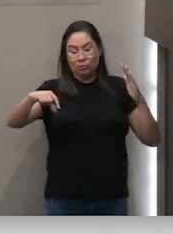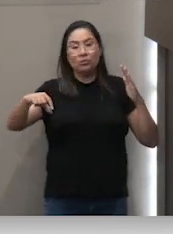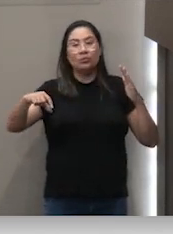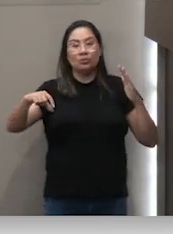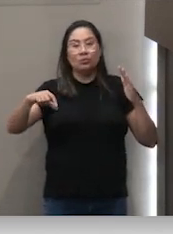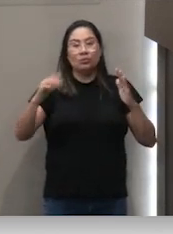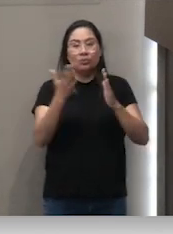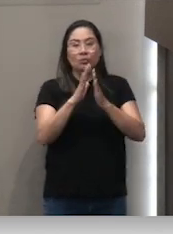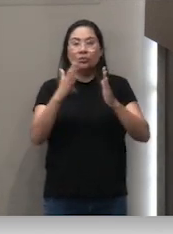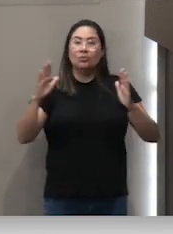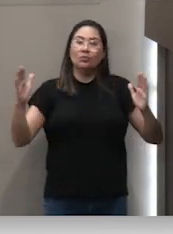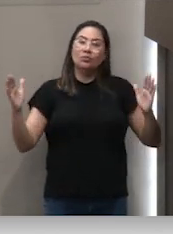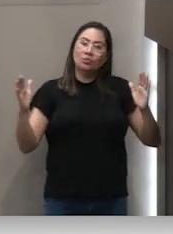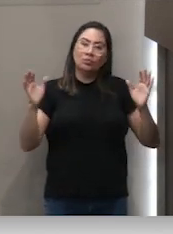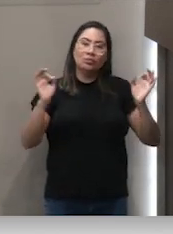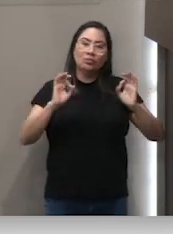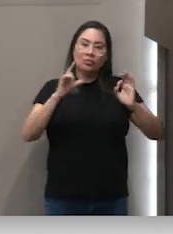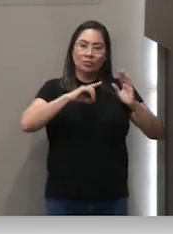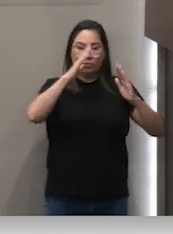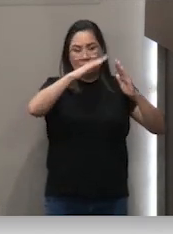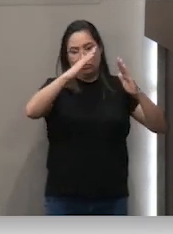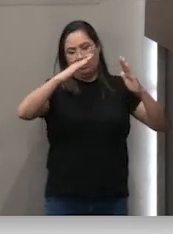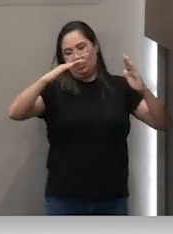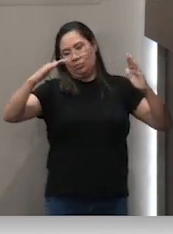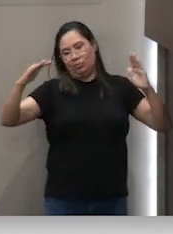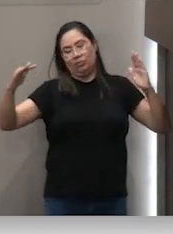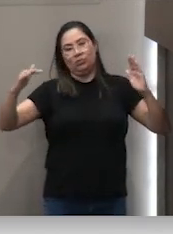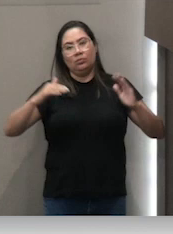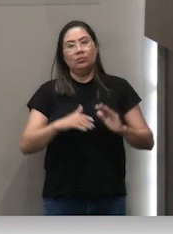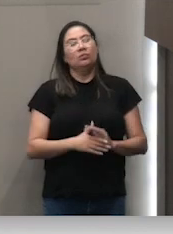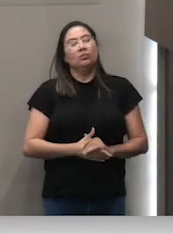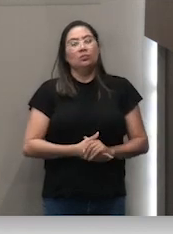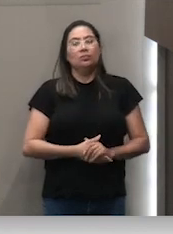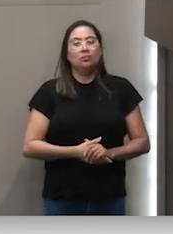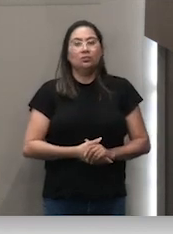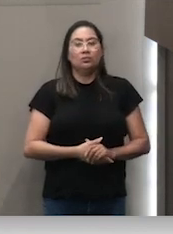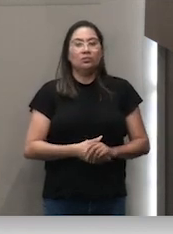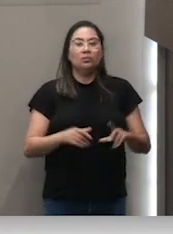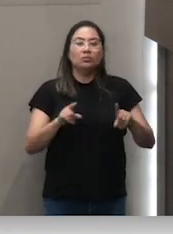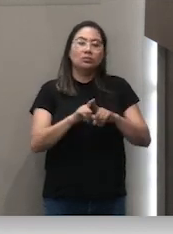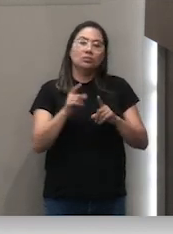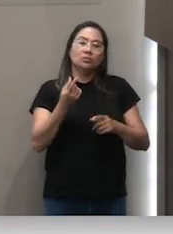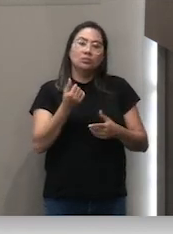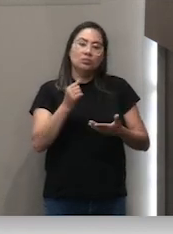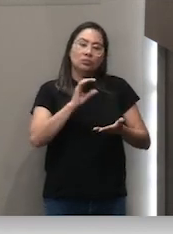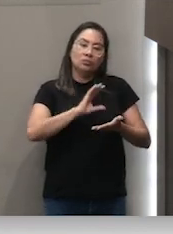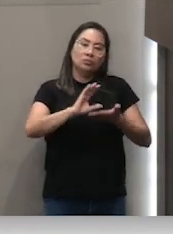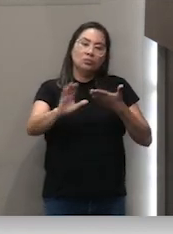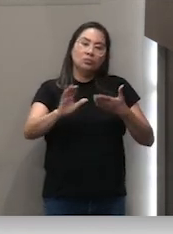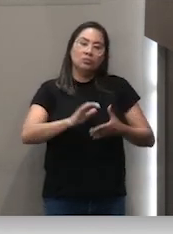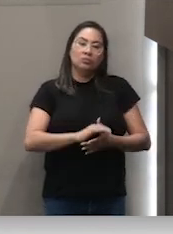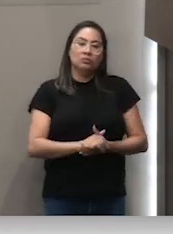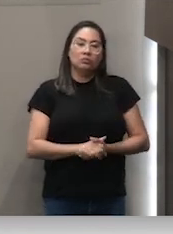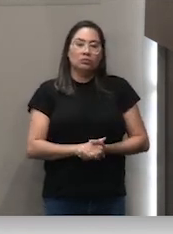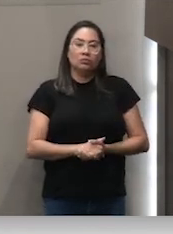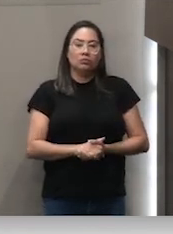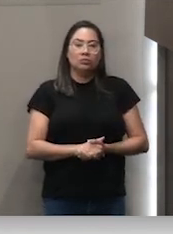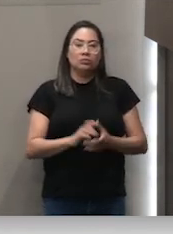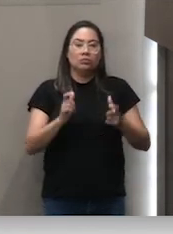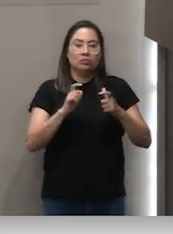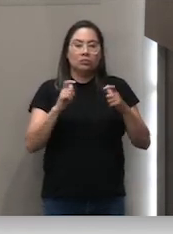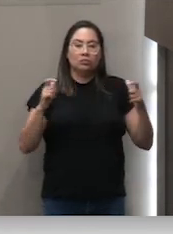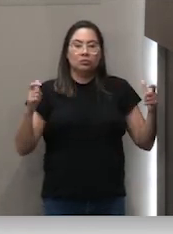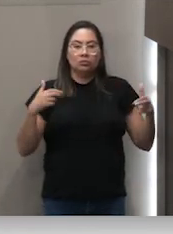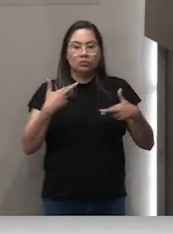com segurança e sem se molhar, principalmente também em dias de frio. A destinação de recursos também para ampliação e reforma,